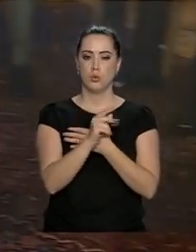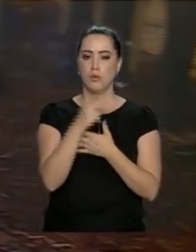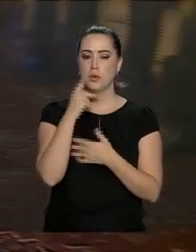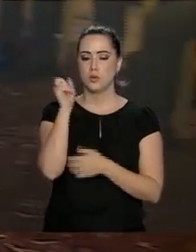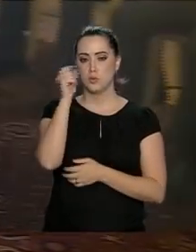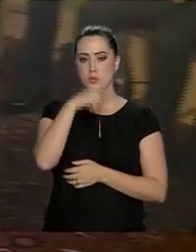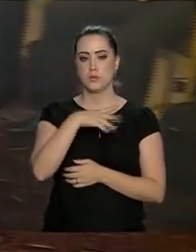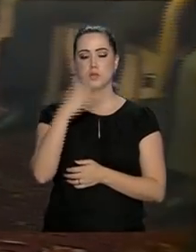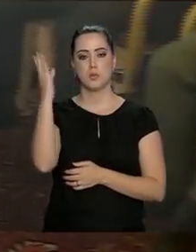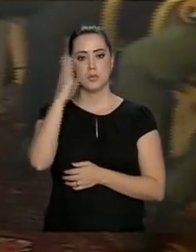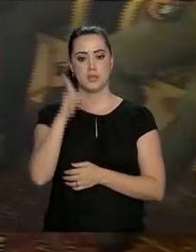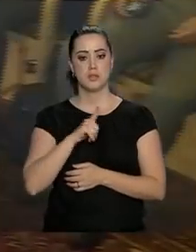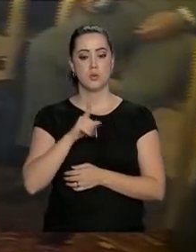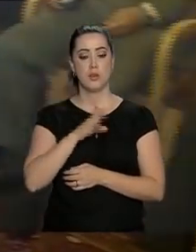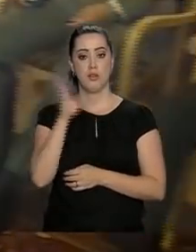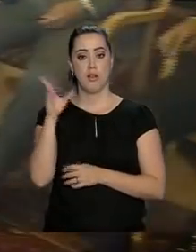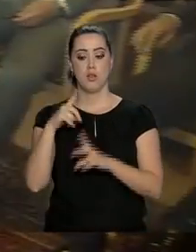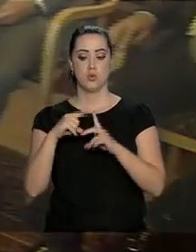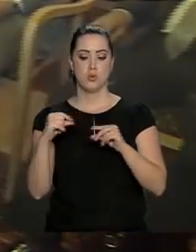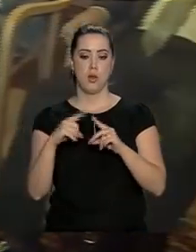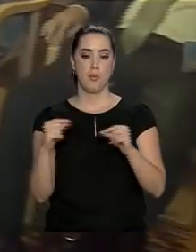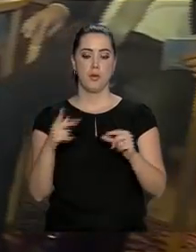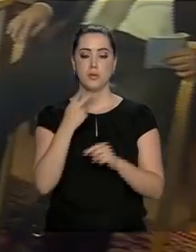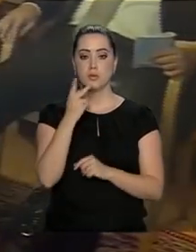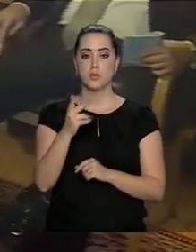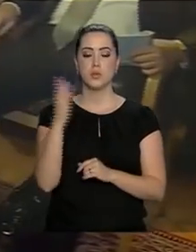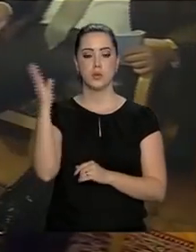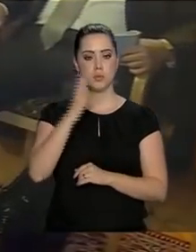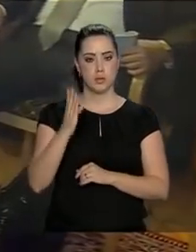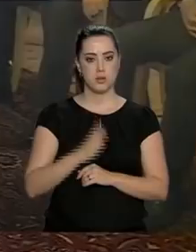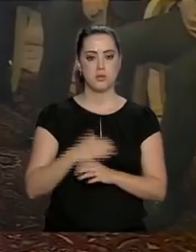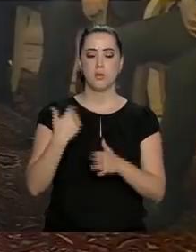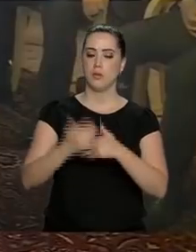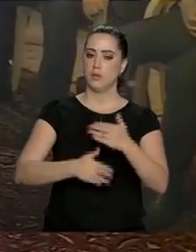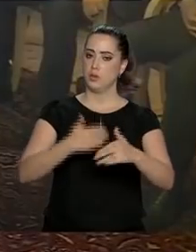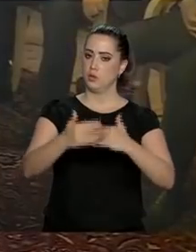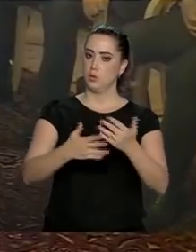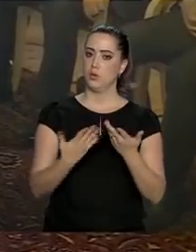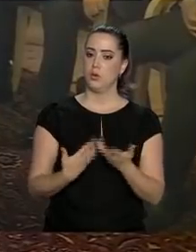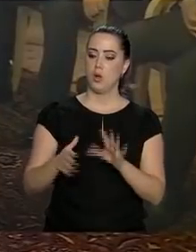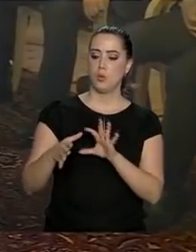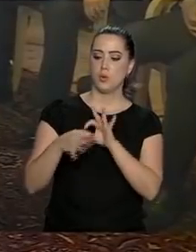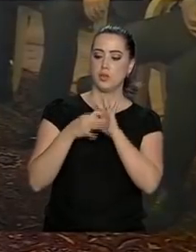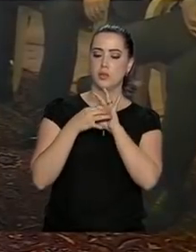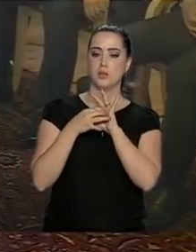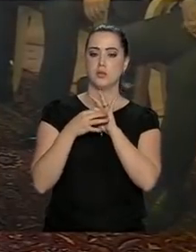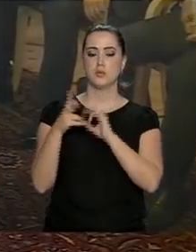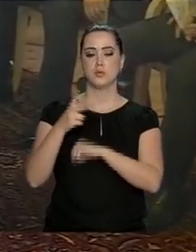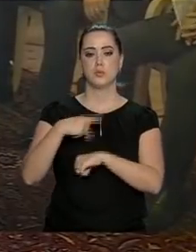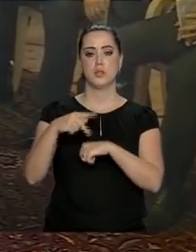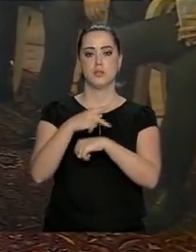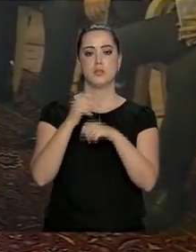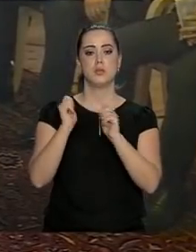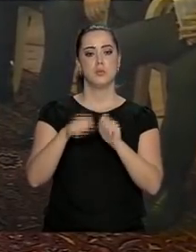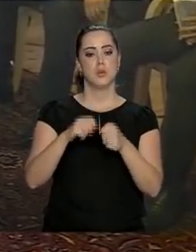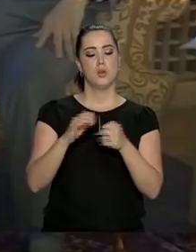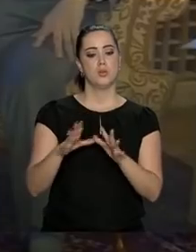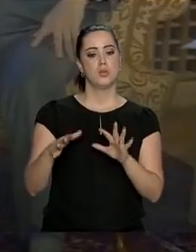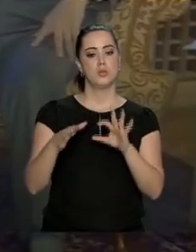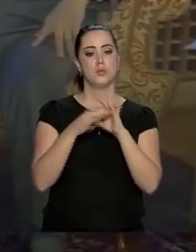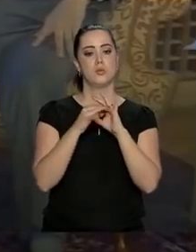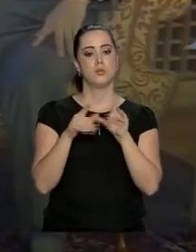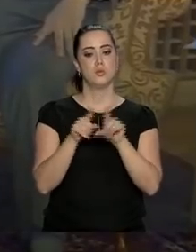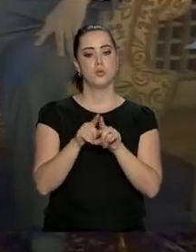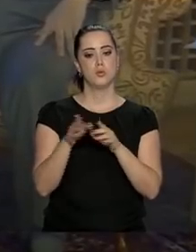que brasileiros enfrentam no Japão e afirmou que o Brasil evolui ao se aproximar de países que podem